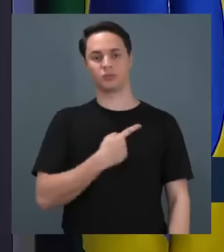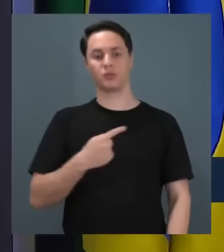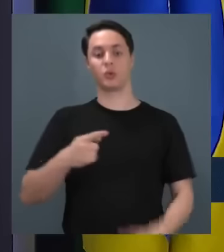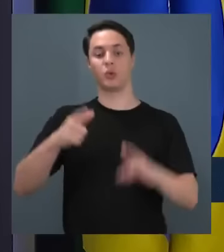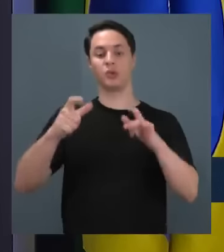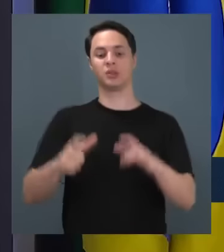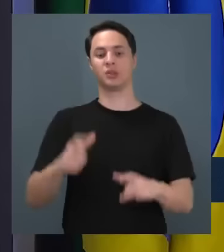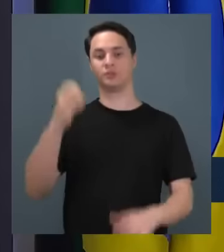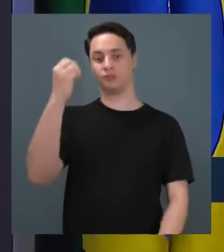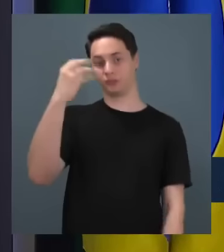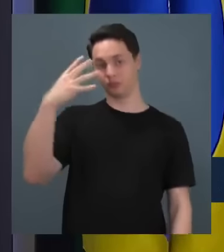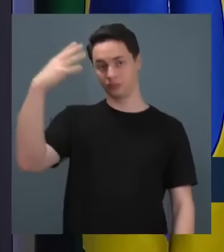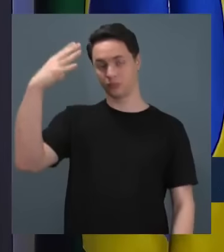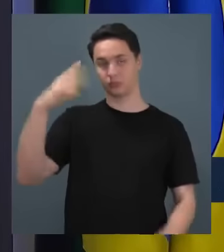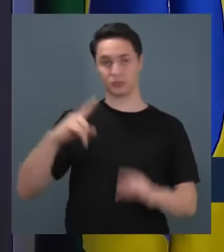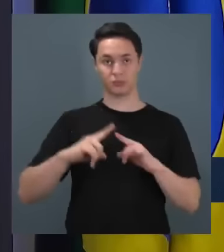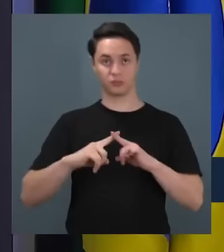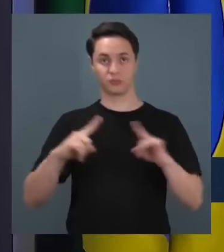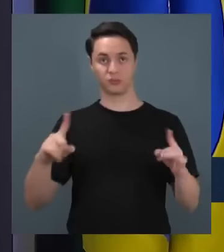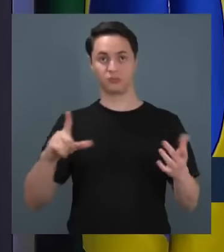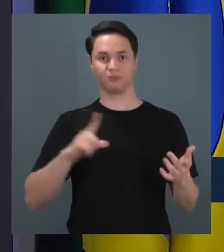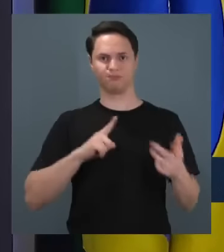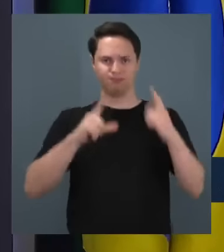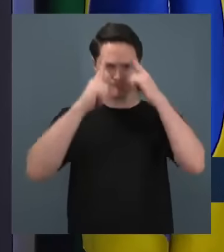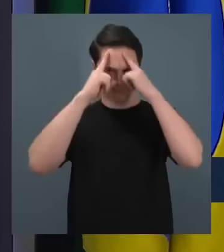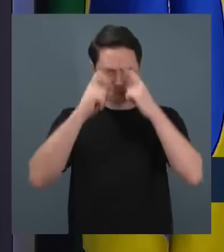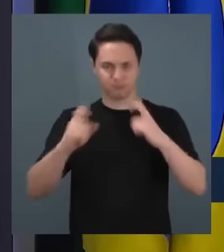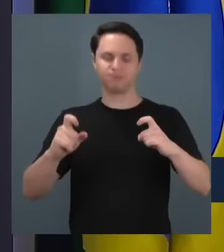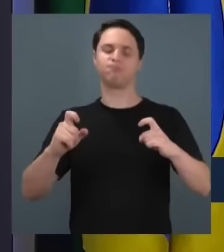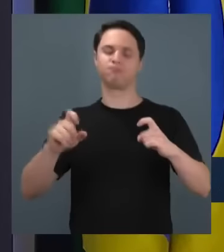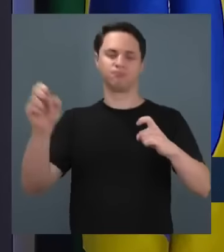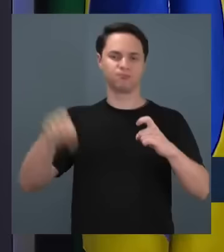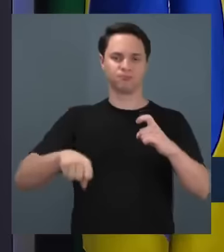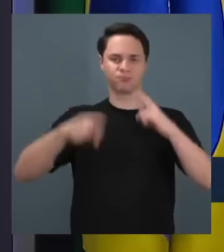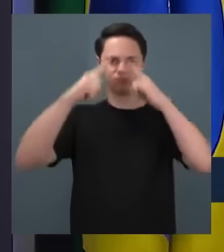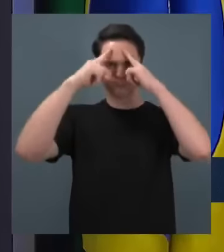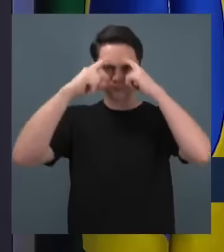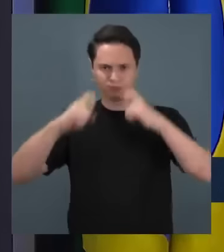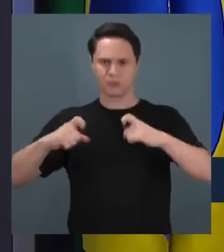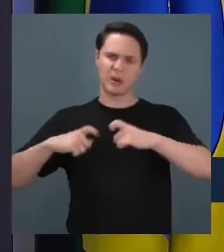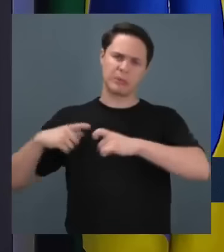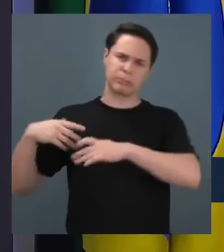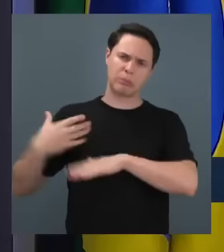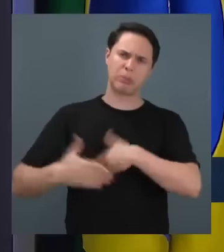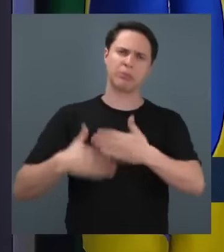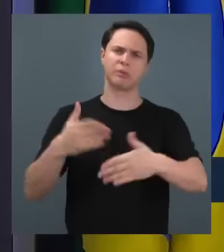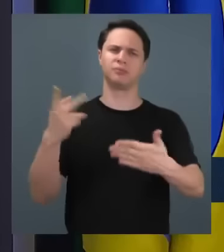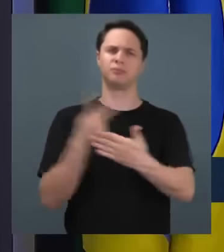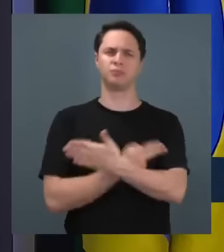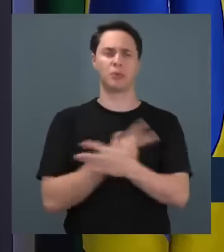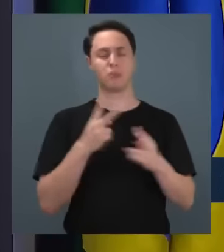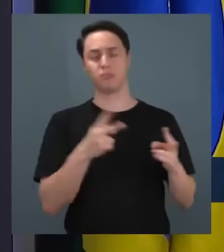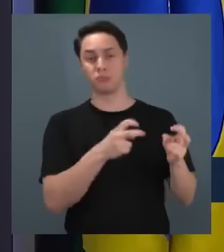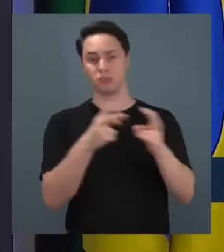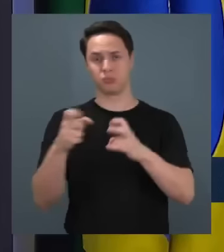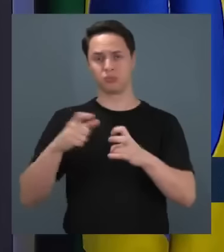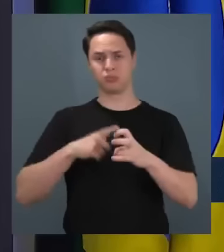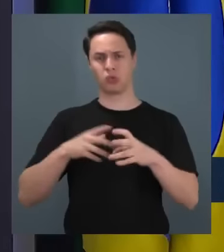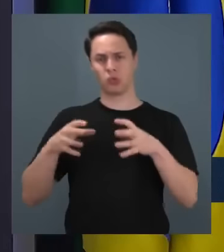Luz, mas pela violência completamente desenfreada que a gente está vendo lá, com